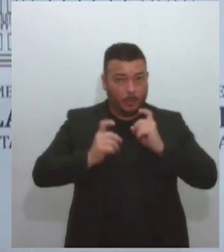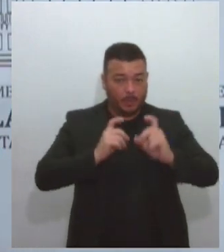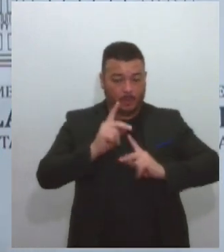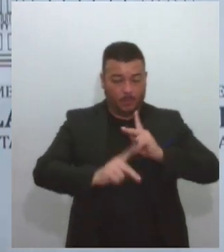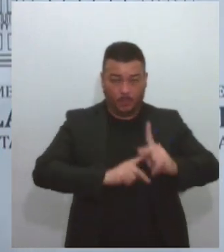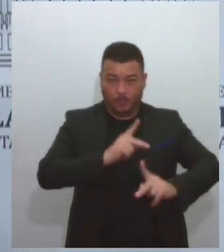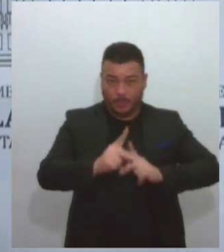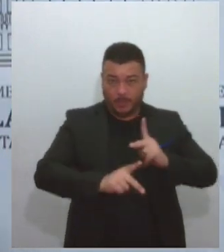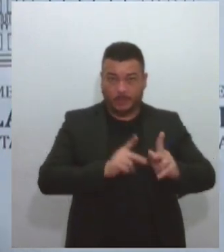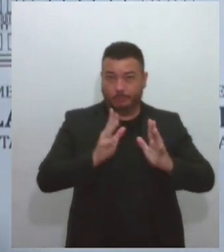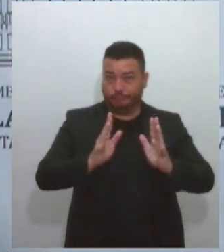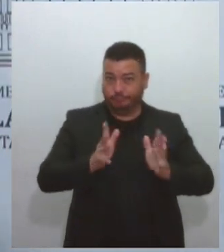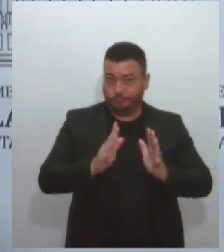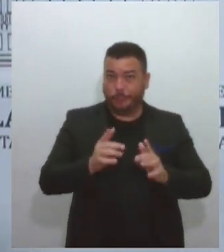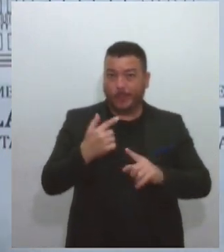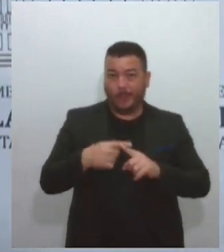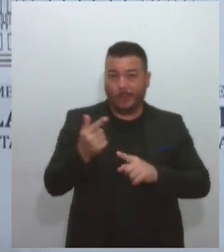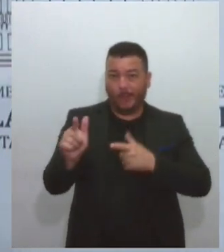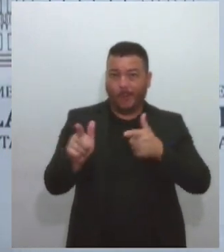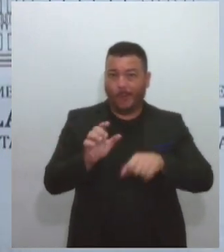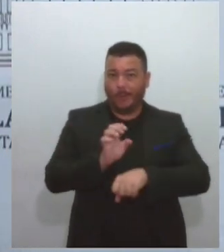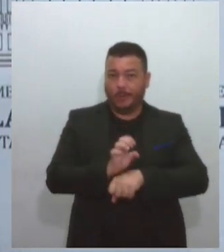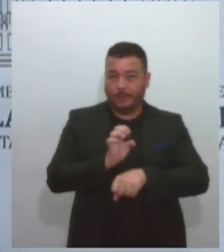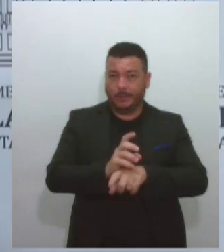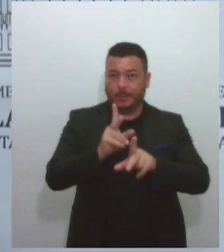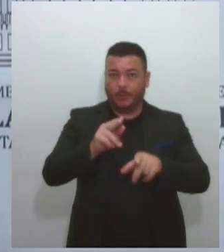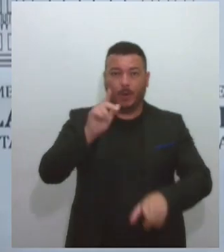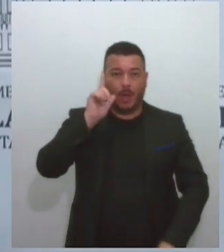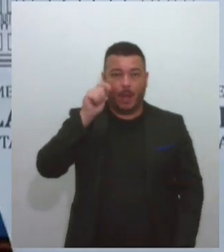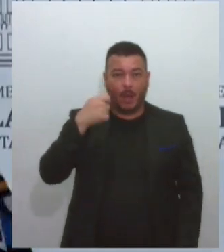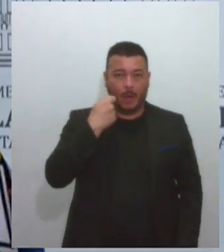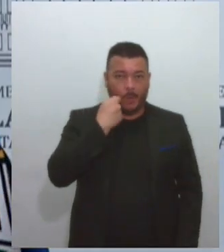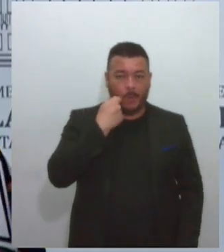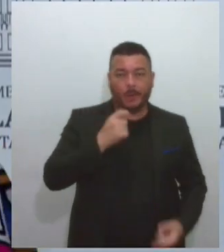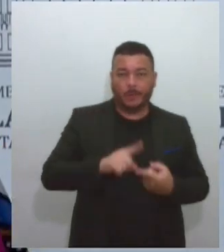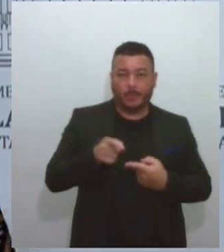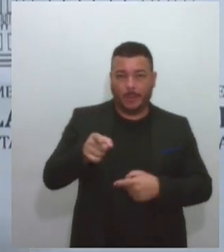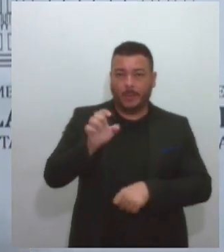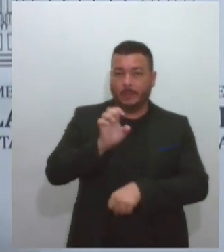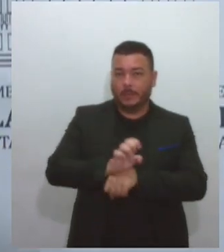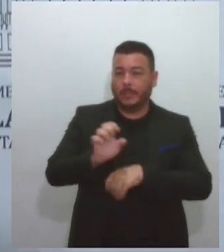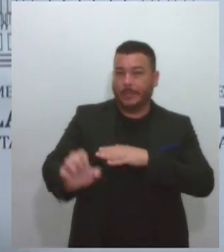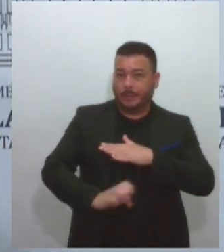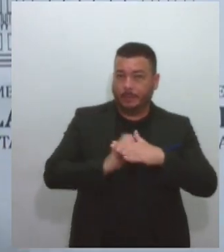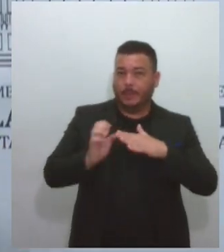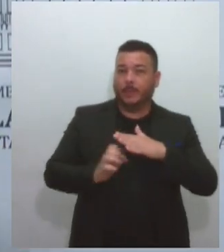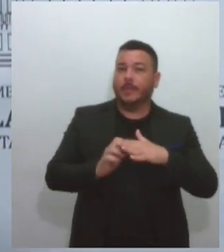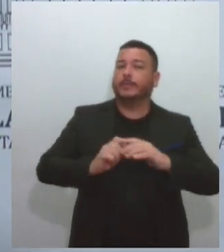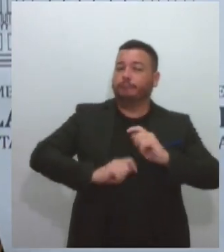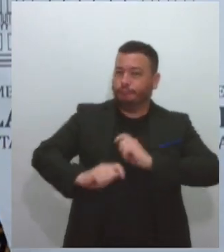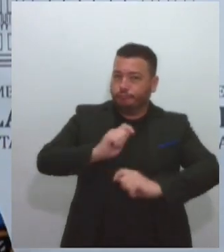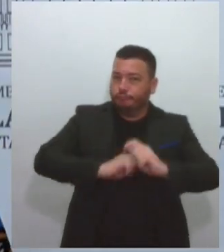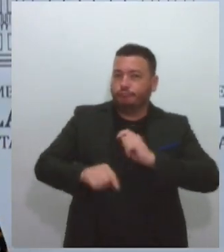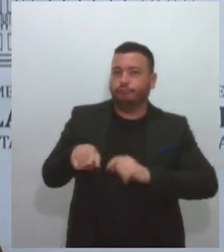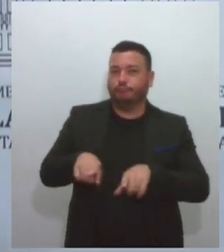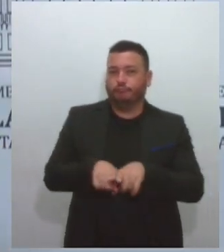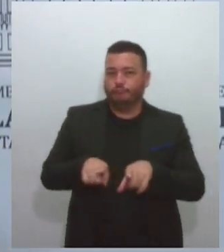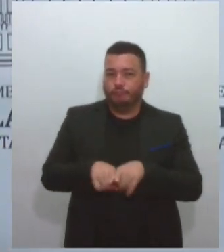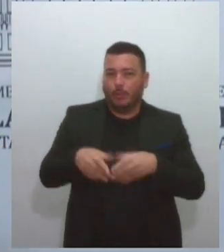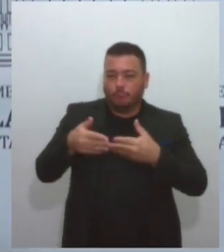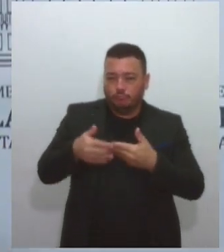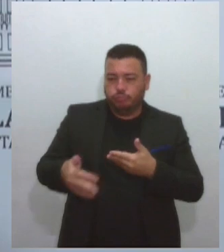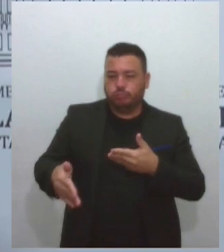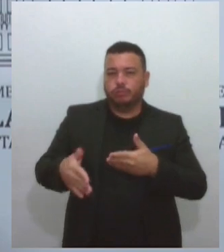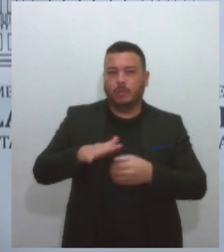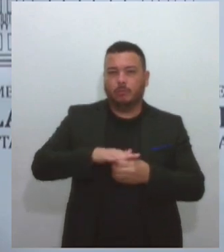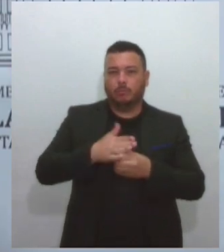em outros estados, como Alagoas mesmo, em que essa empresa também administra, né, o processo de saneamento